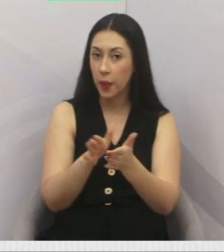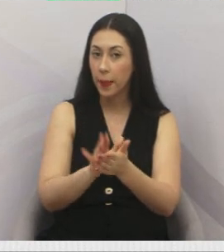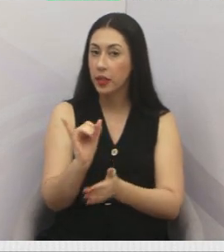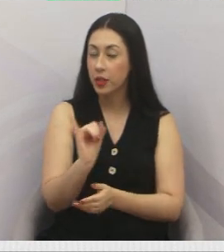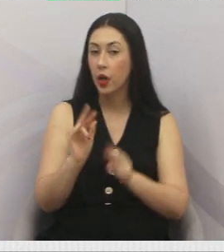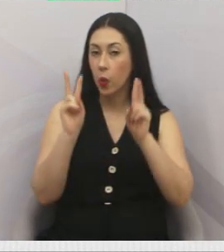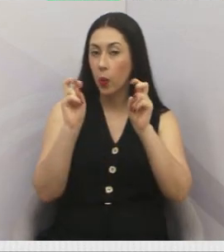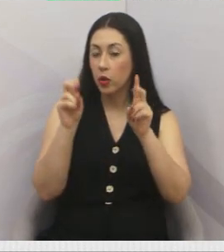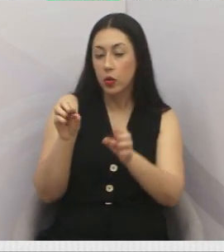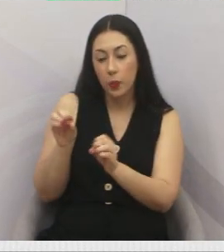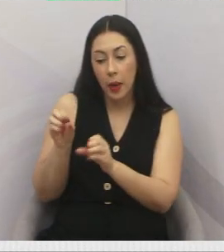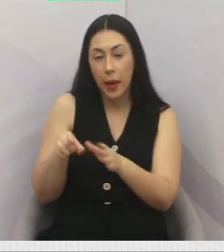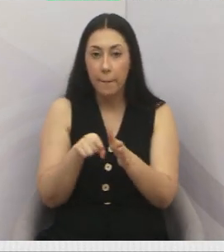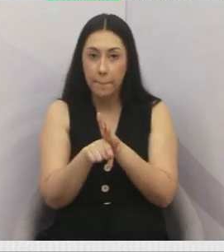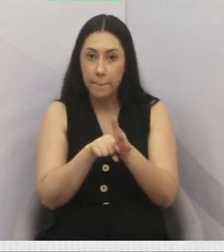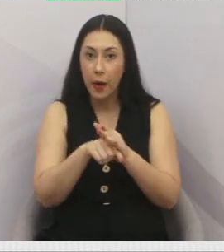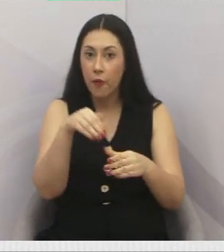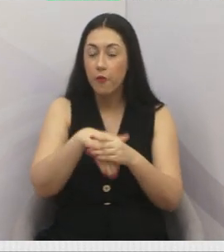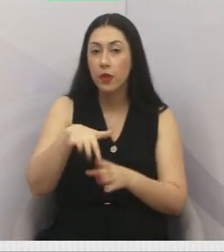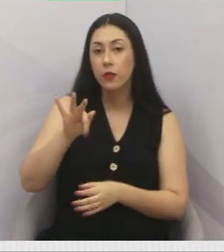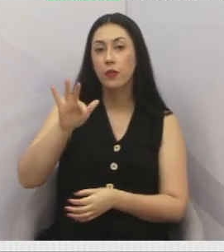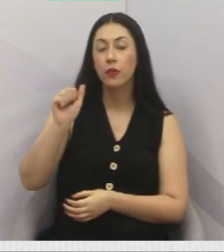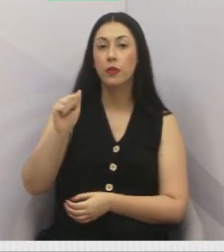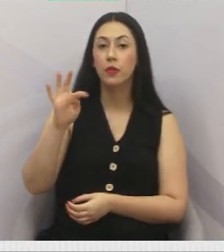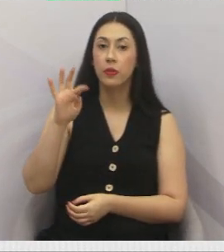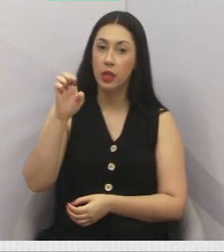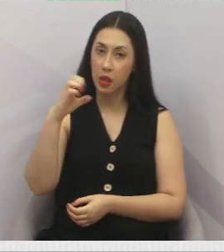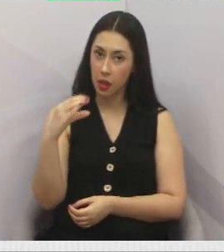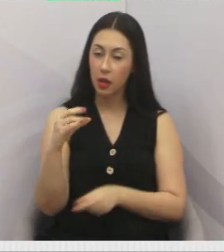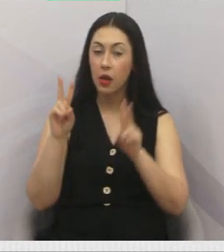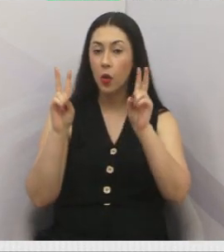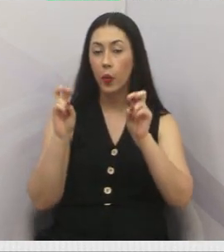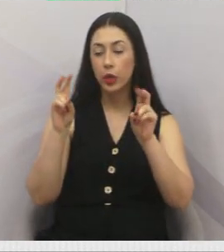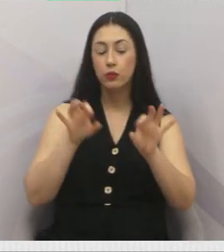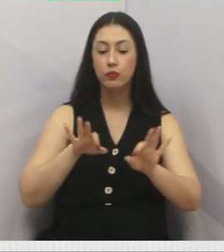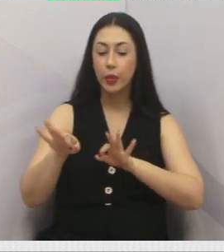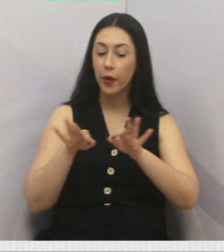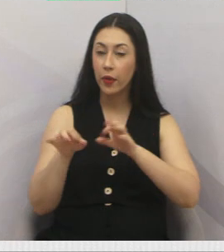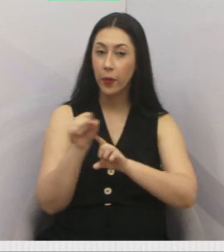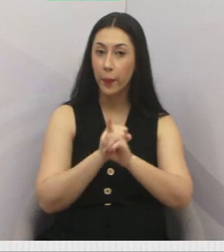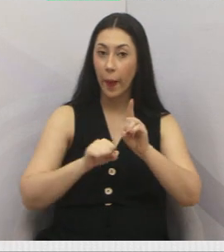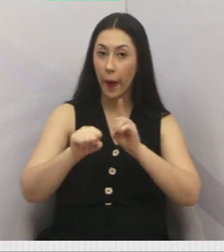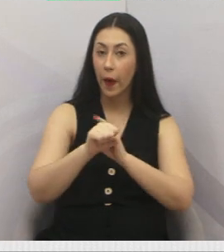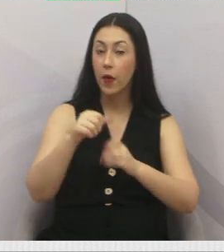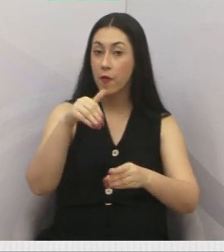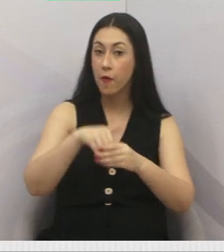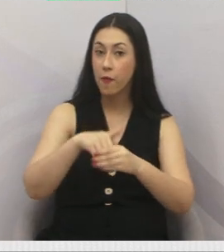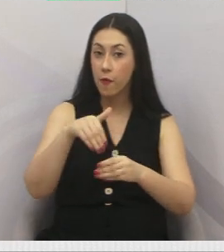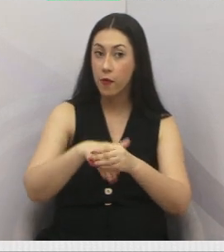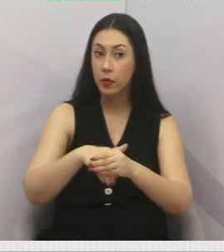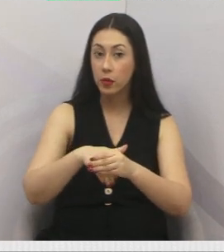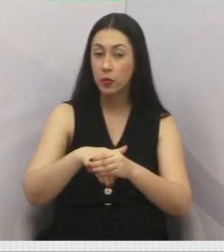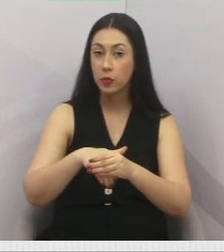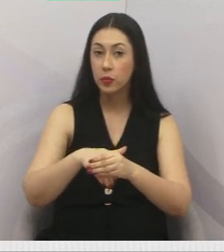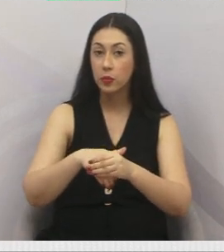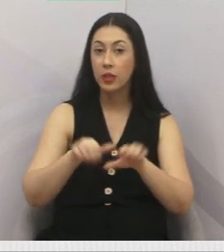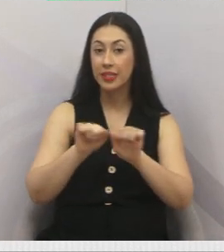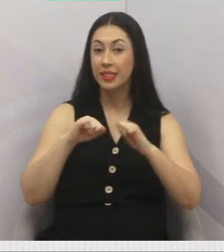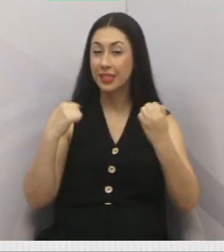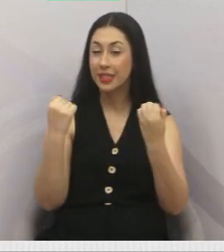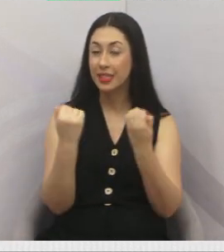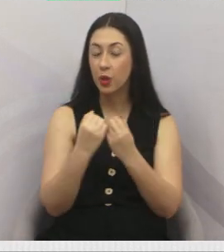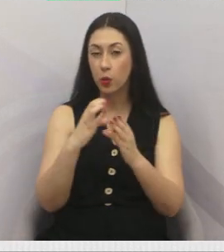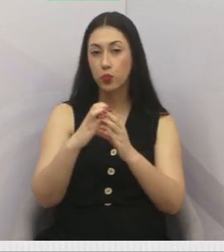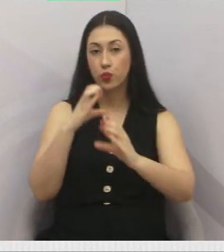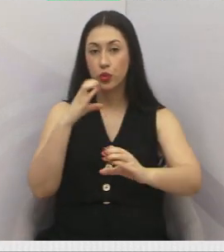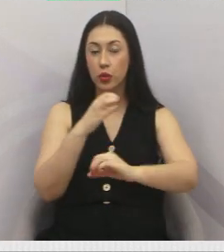entidades acadêmicas de pesquisa, um voto para FATEC Jacareí. Segmento organização da sociedade civil, um voto para Associação dos Engenheiros e